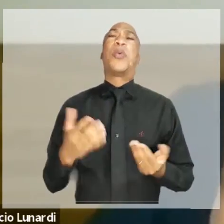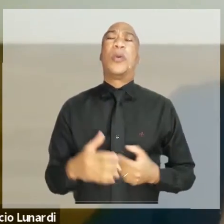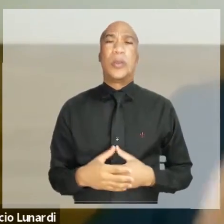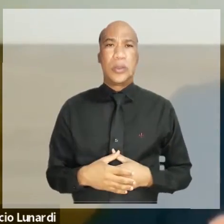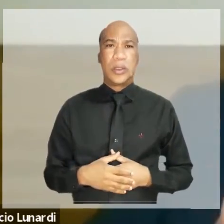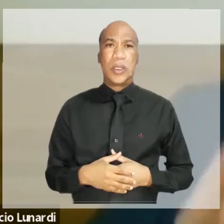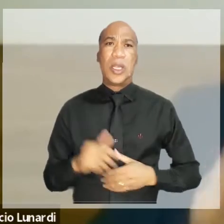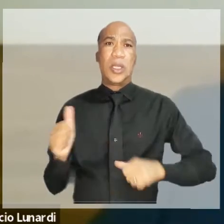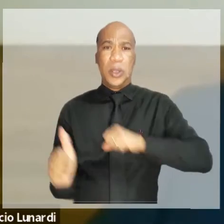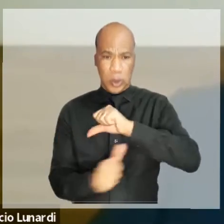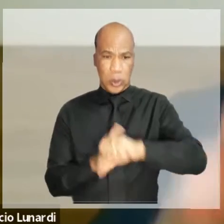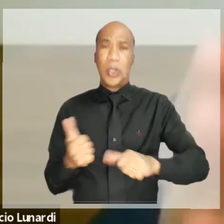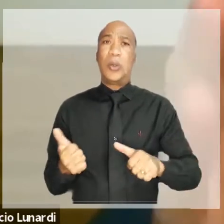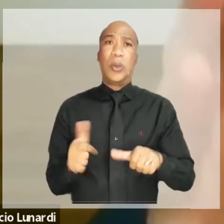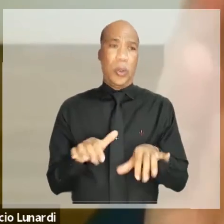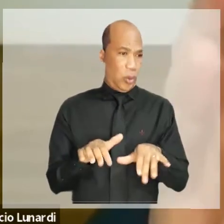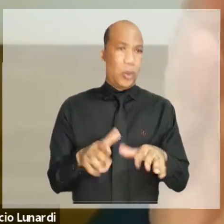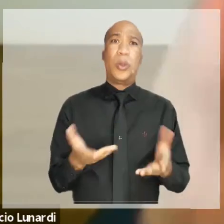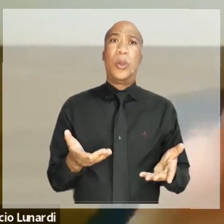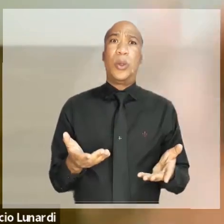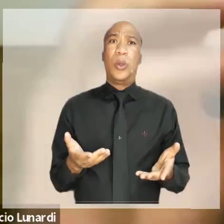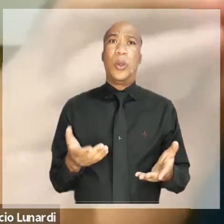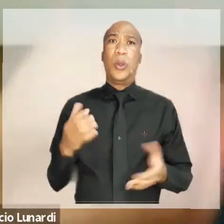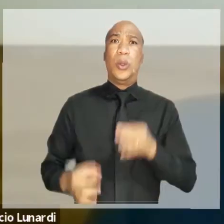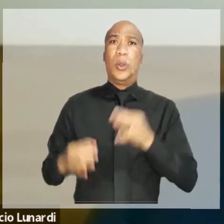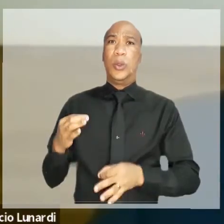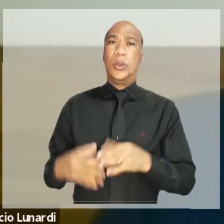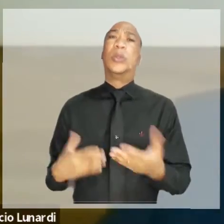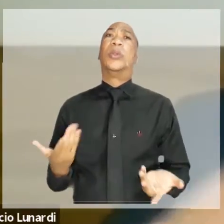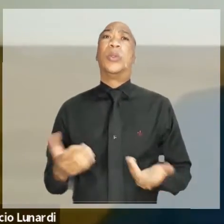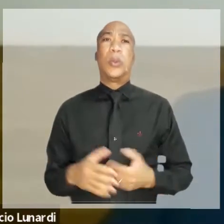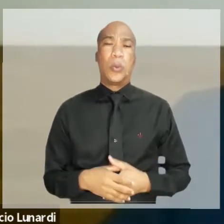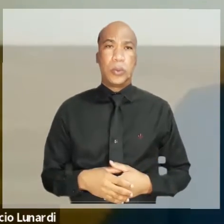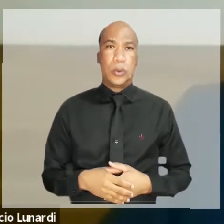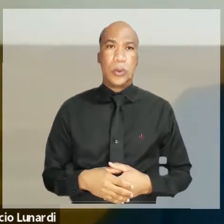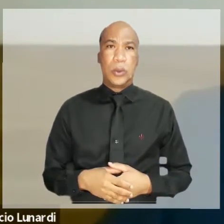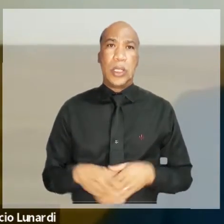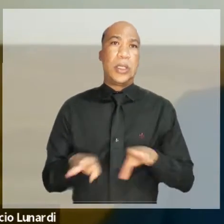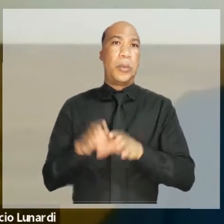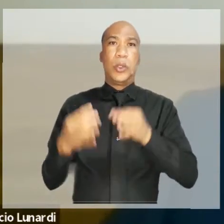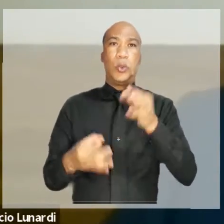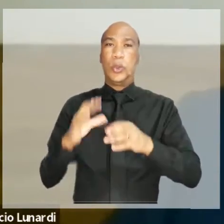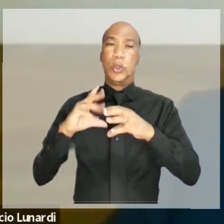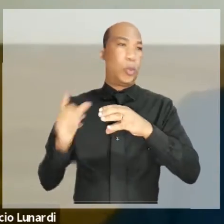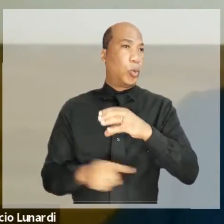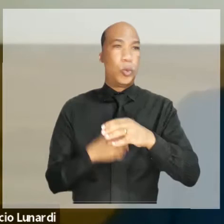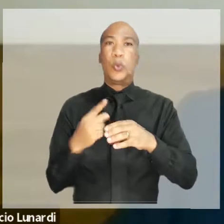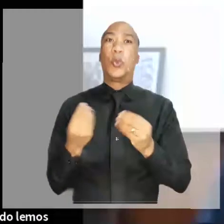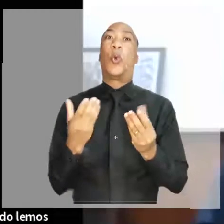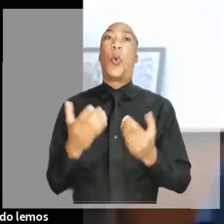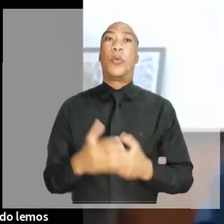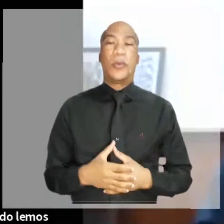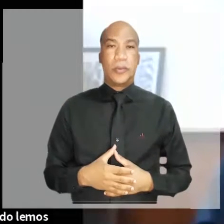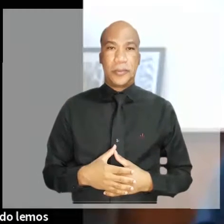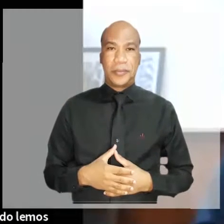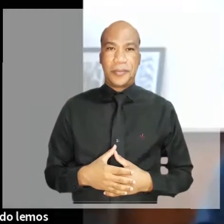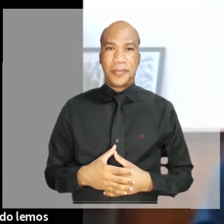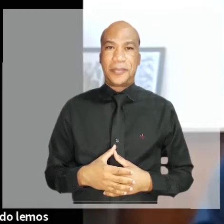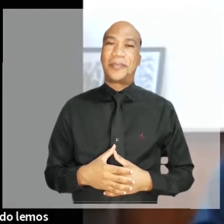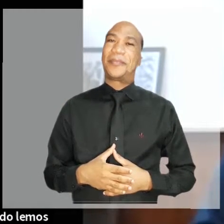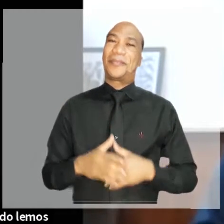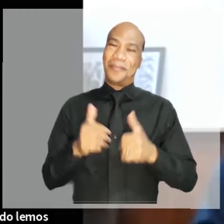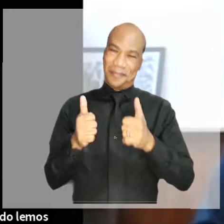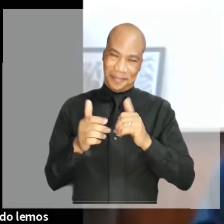a transformação digital no judiciário brasileiro e no judiciário mundial também? Fabrício,